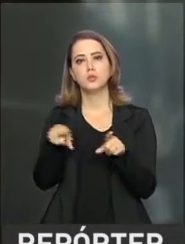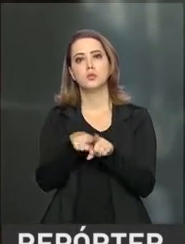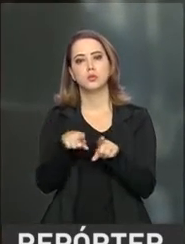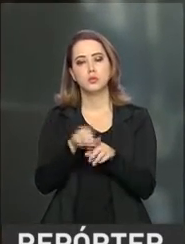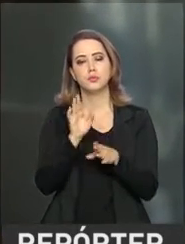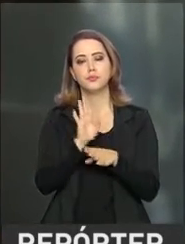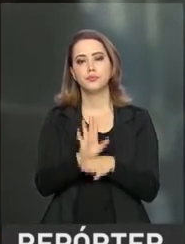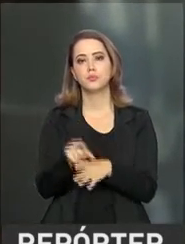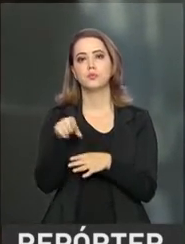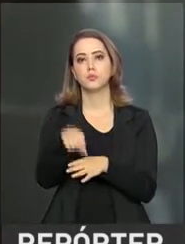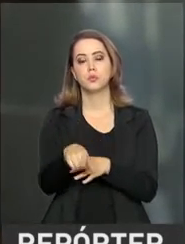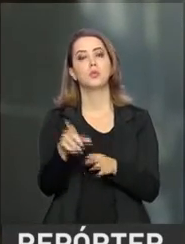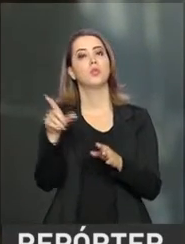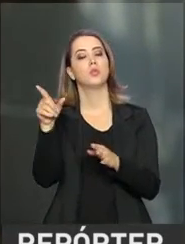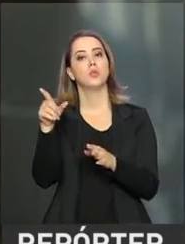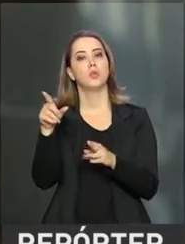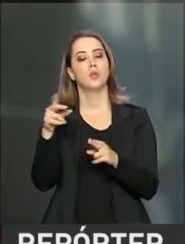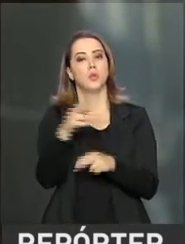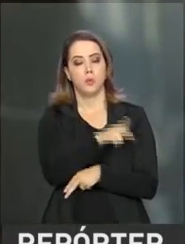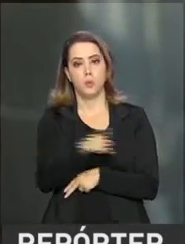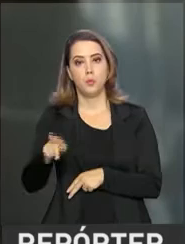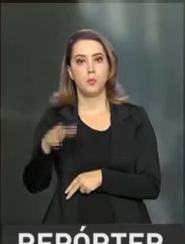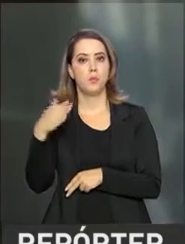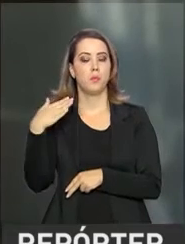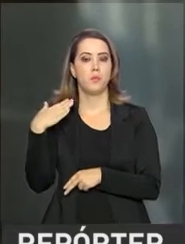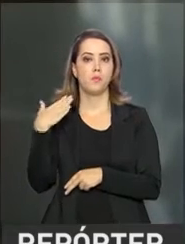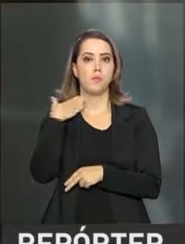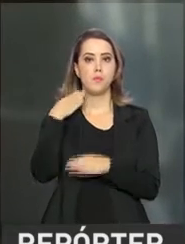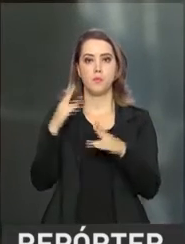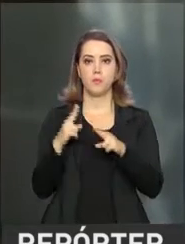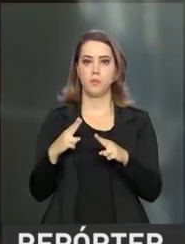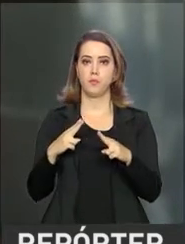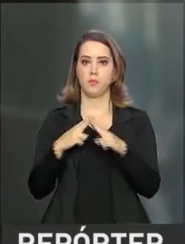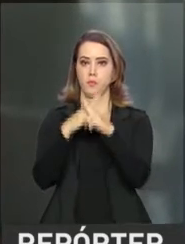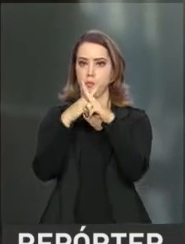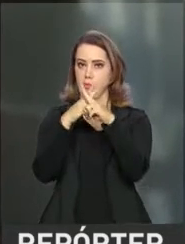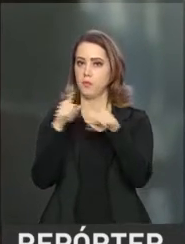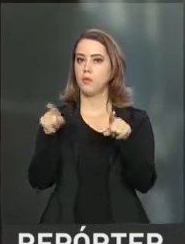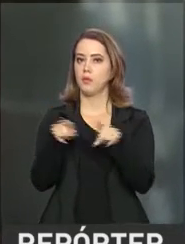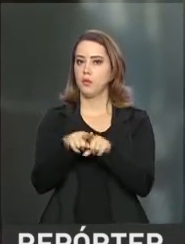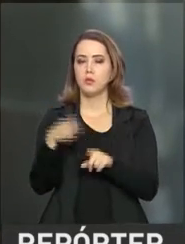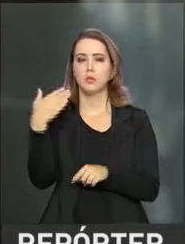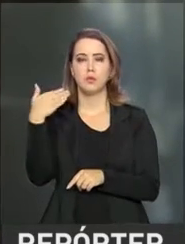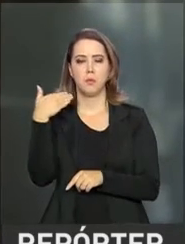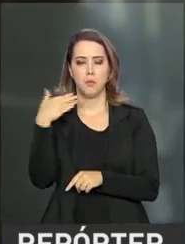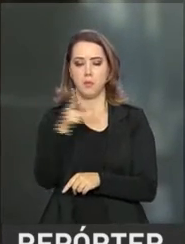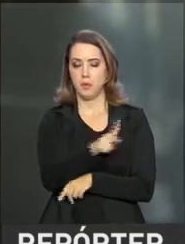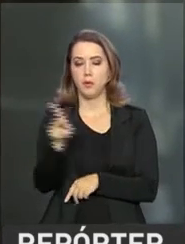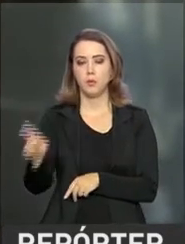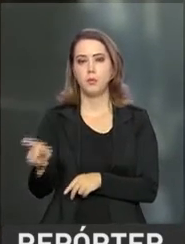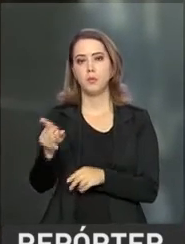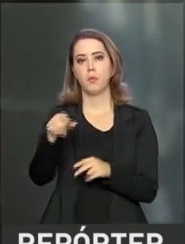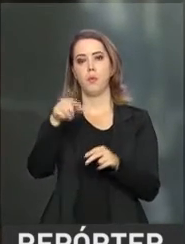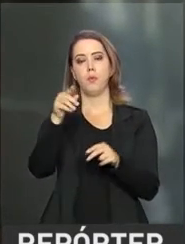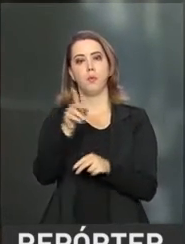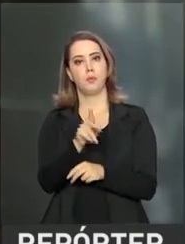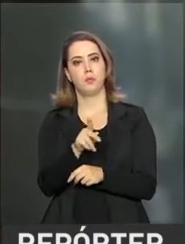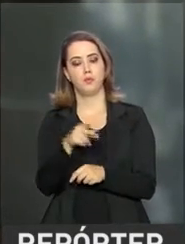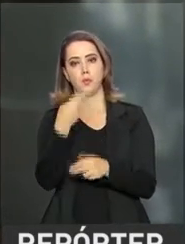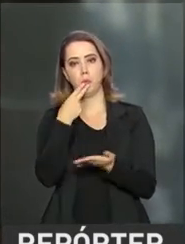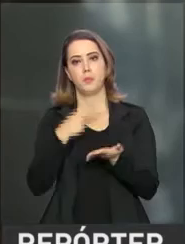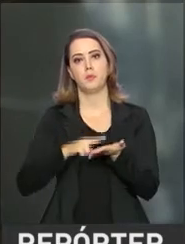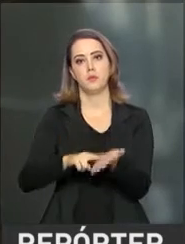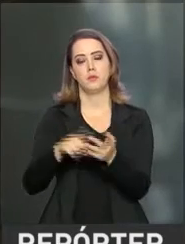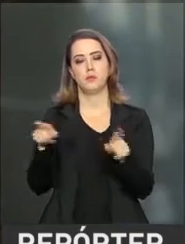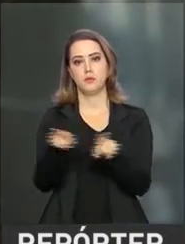paiva o presidente da caixa econômica federal gilberto occhi o presidente dos correios guilherme campos e também o presidente do banco